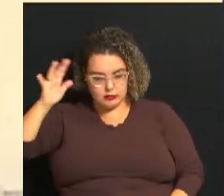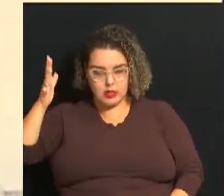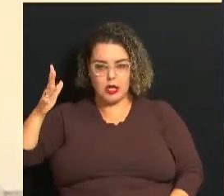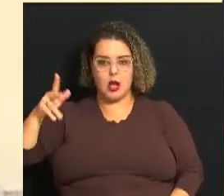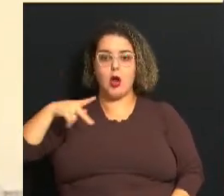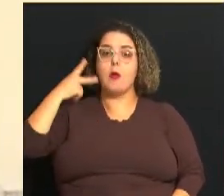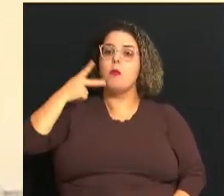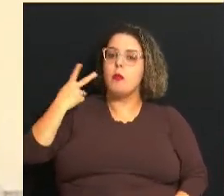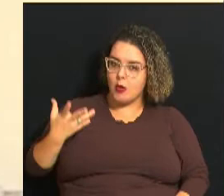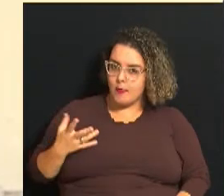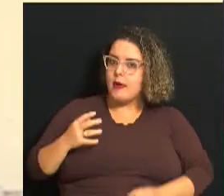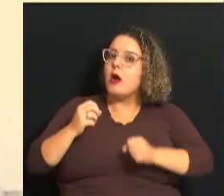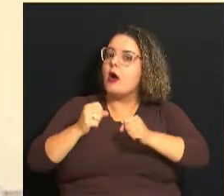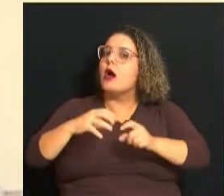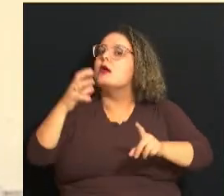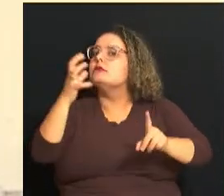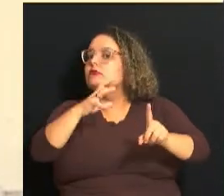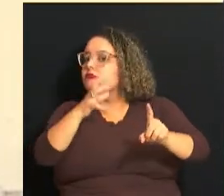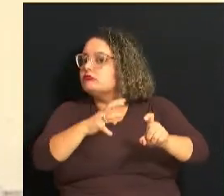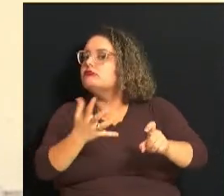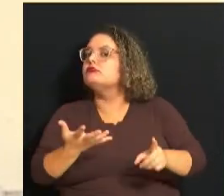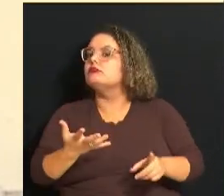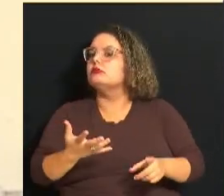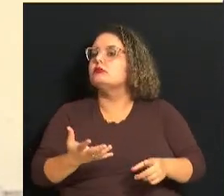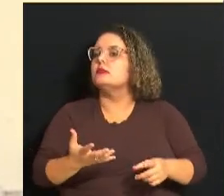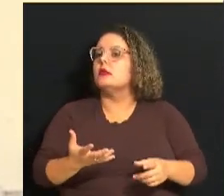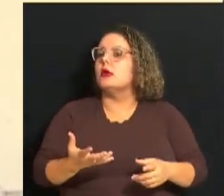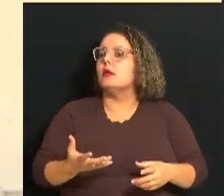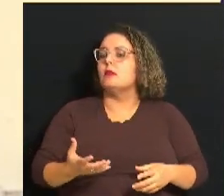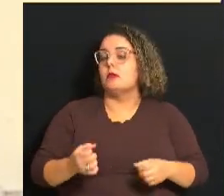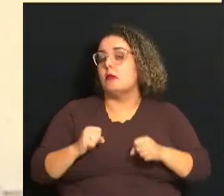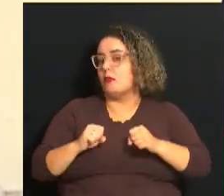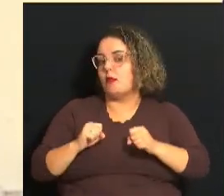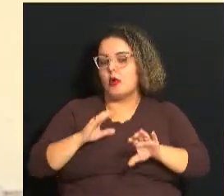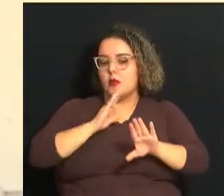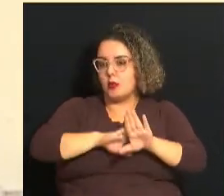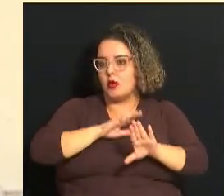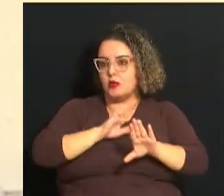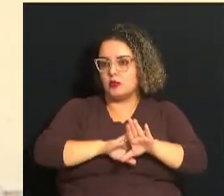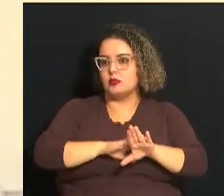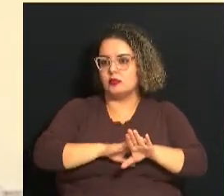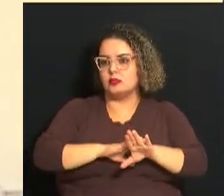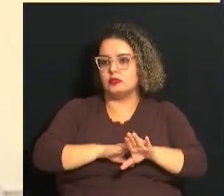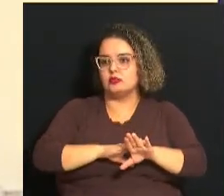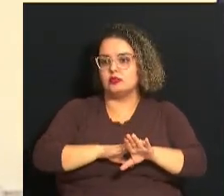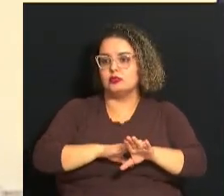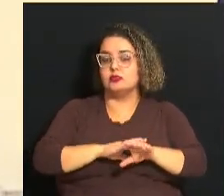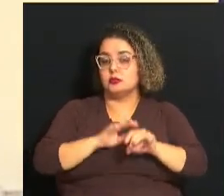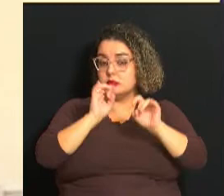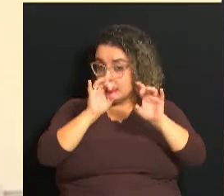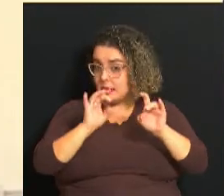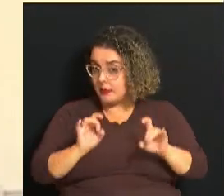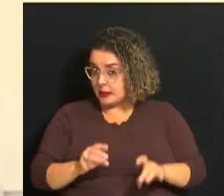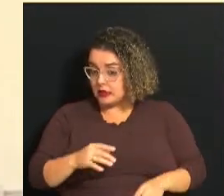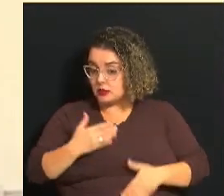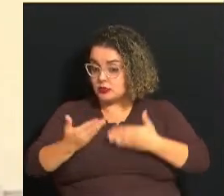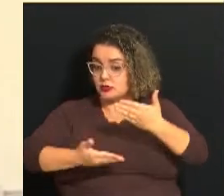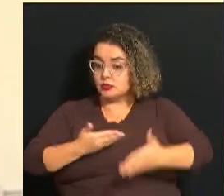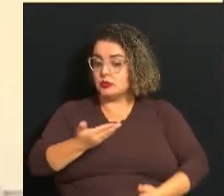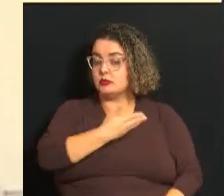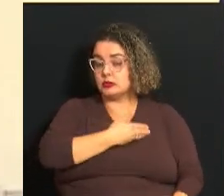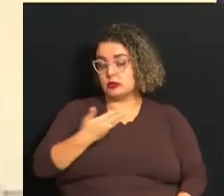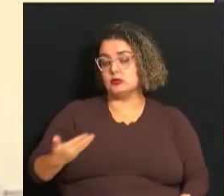pode ser carregadas de dê um motivo né de uma causa específica do serviço público